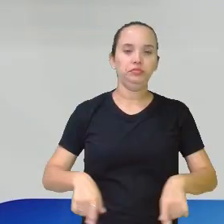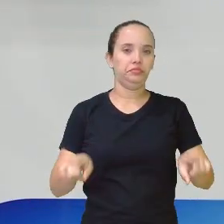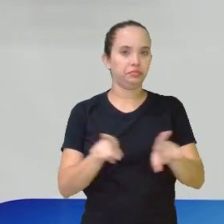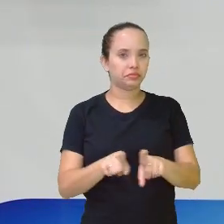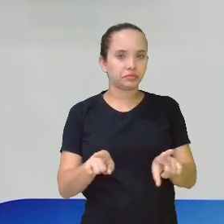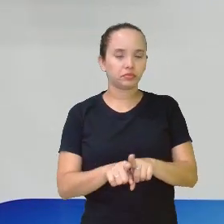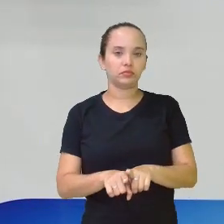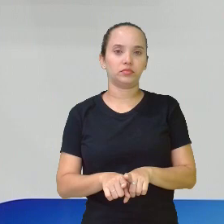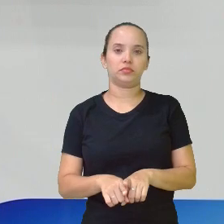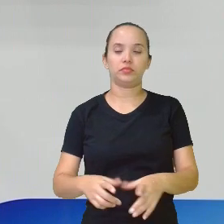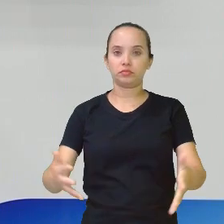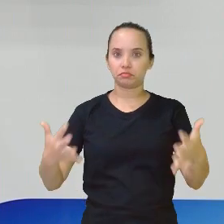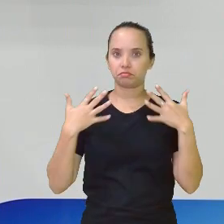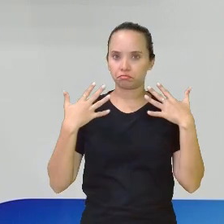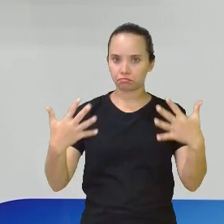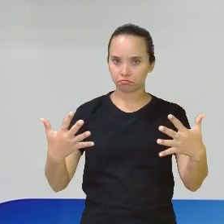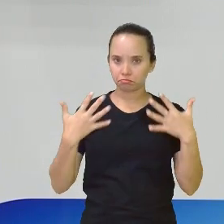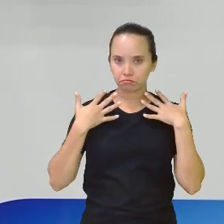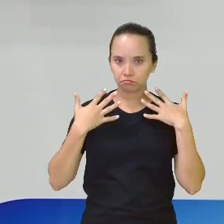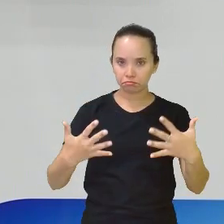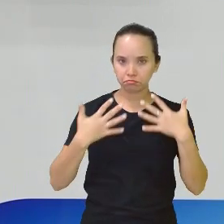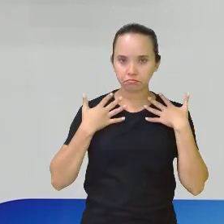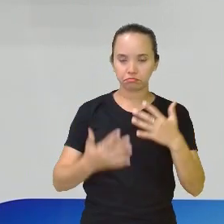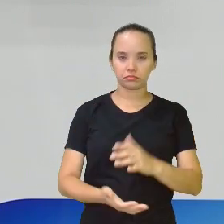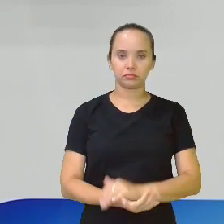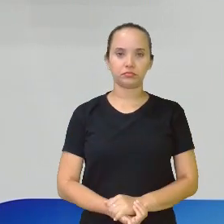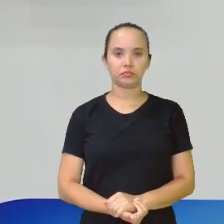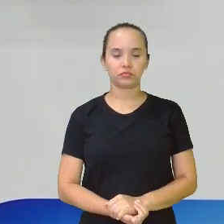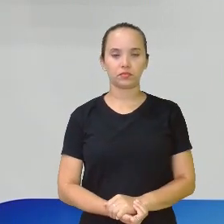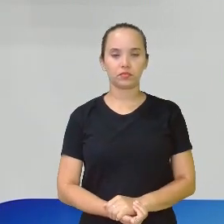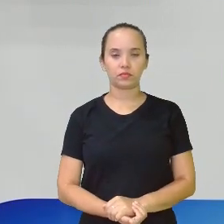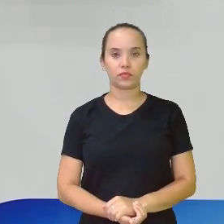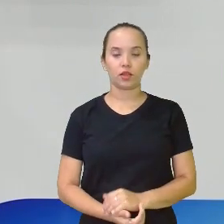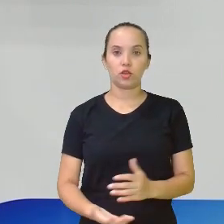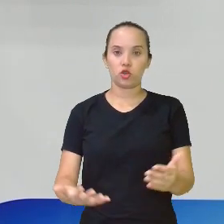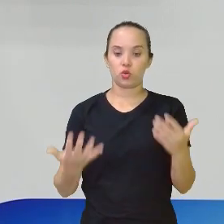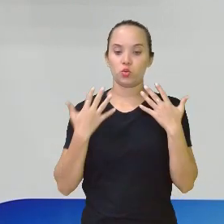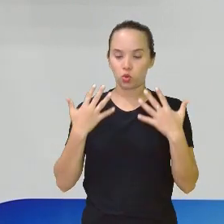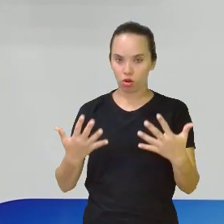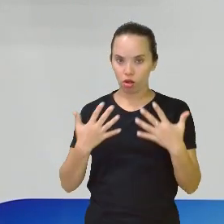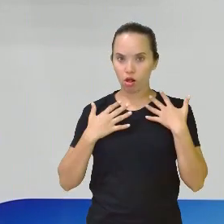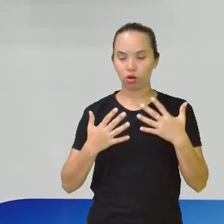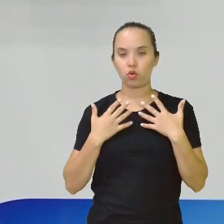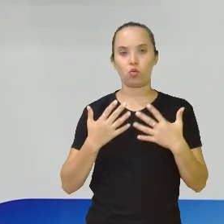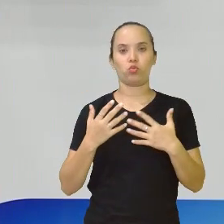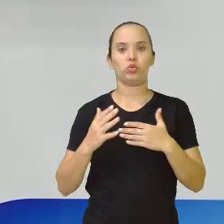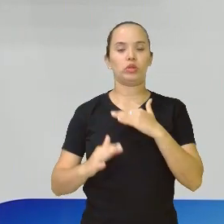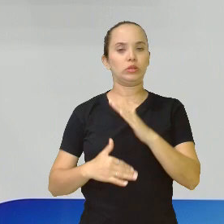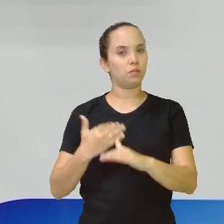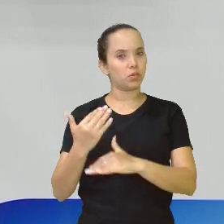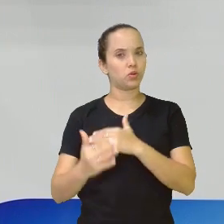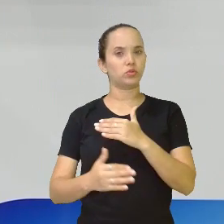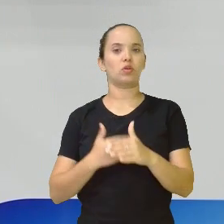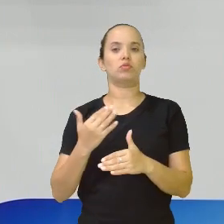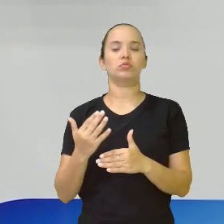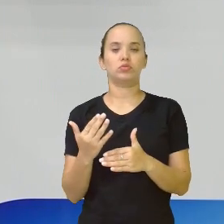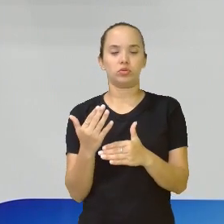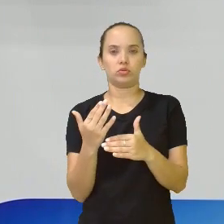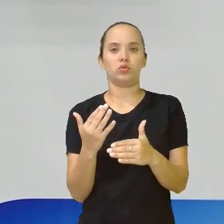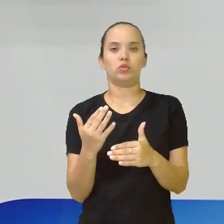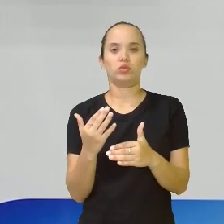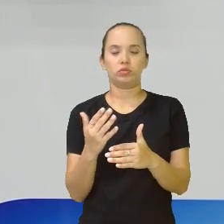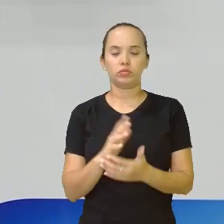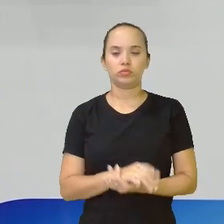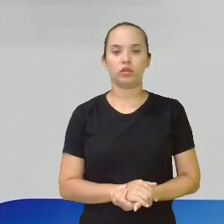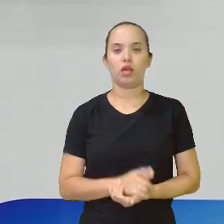também gera calor. E esse calor gerado no processo, esse calor gerado na